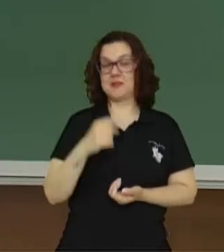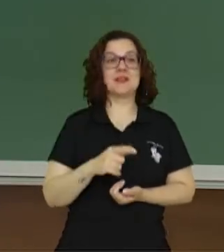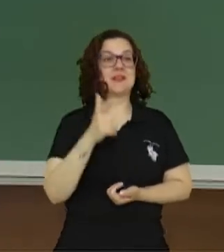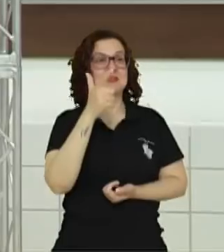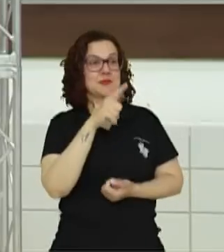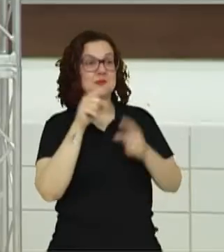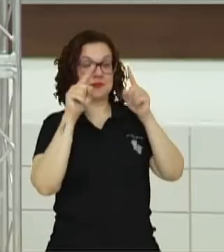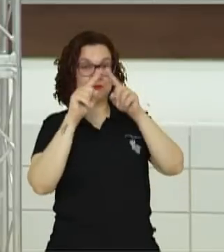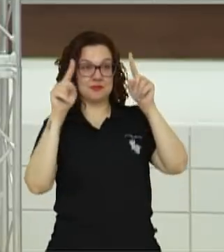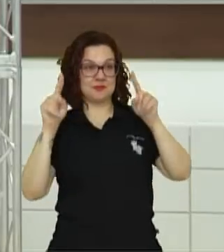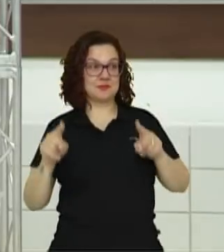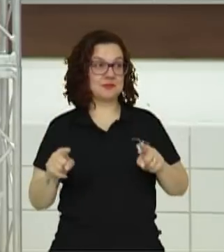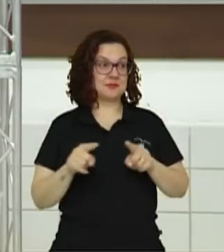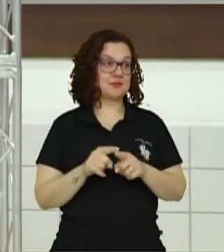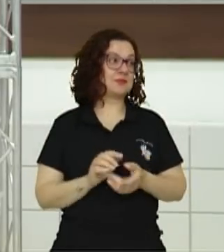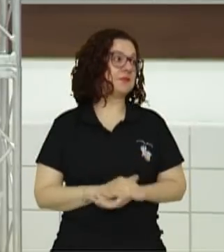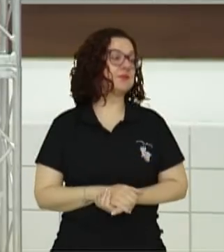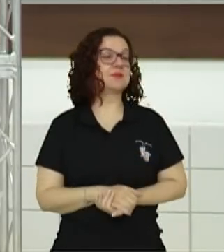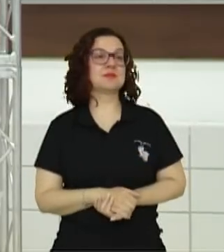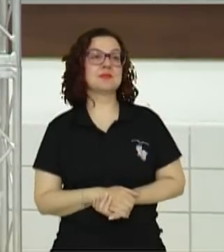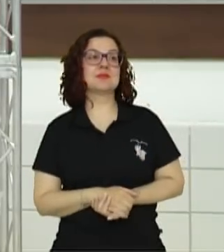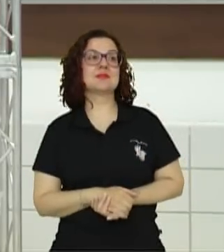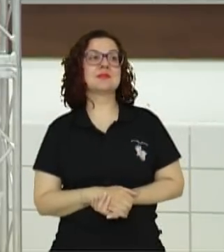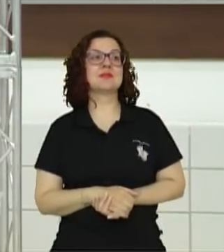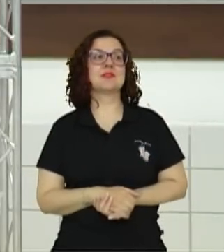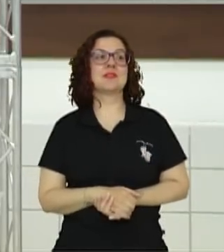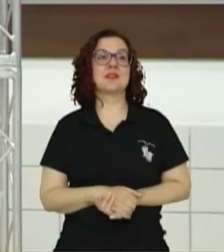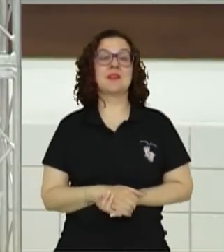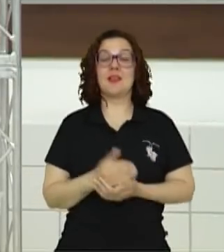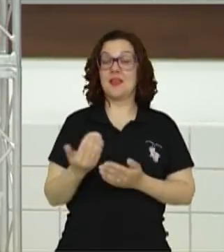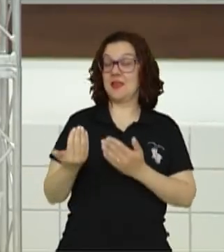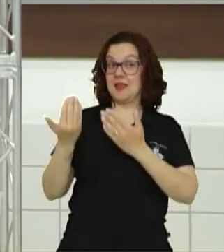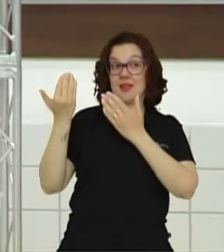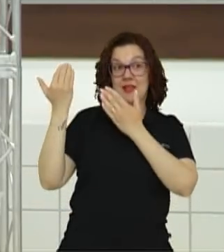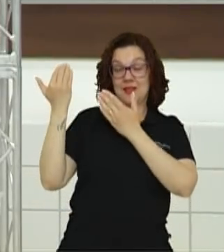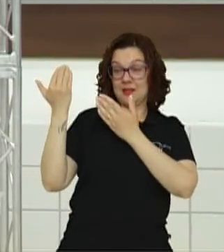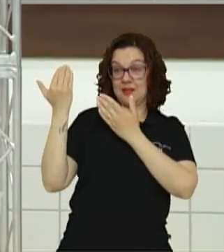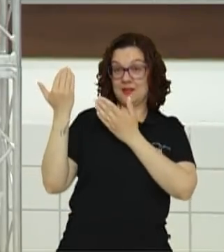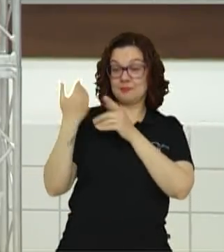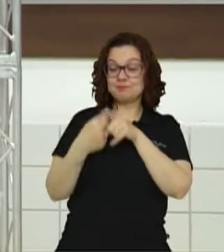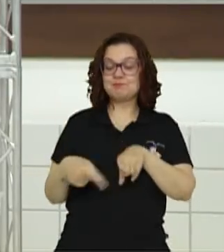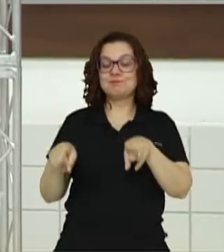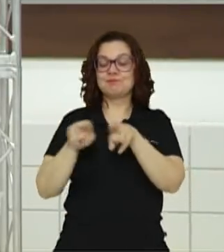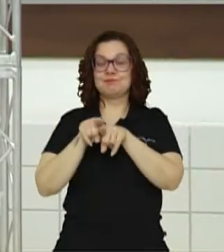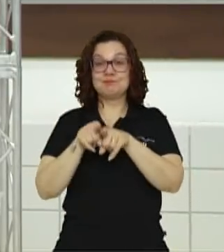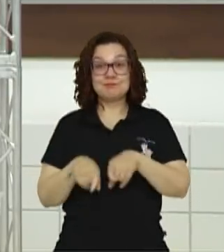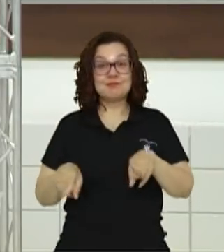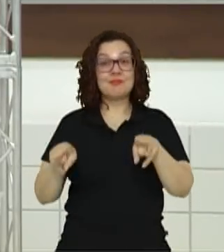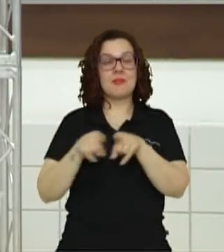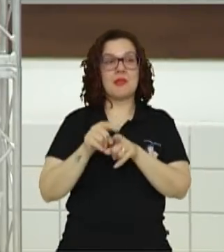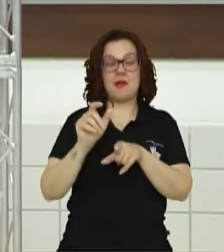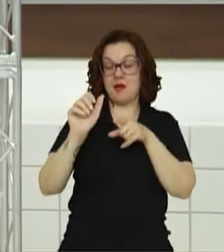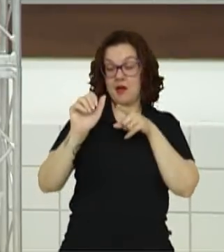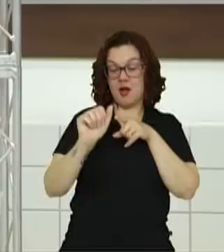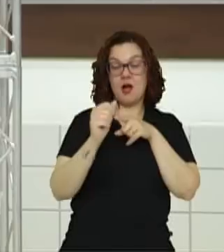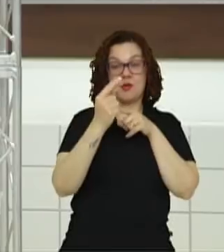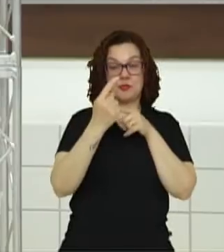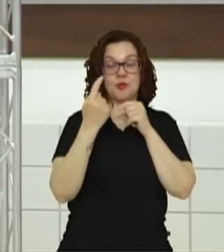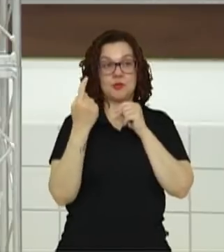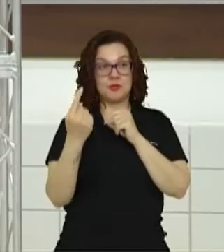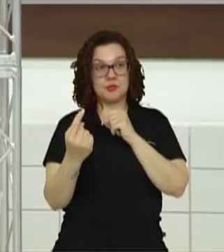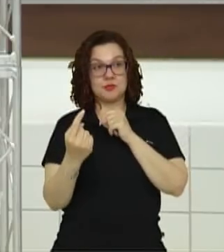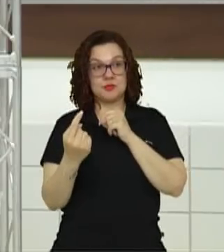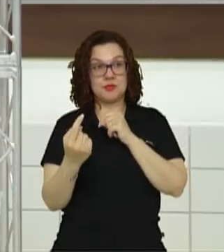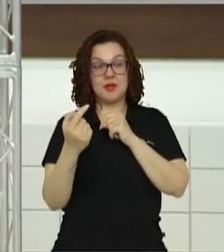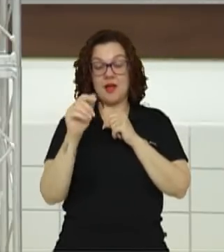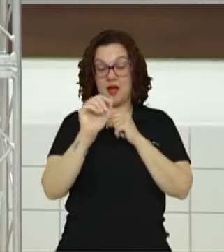quadro esse primeiro. Vamos lá. Está aqui uma lei de recorrência. O meu A1 é igual a 1 e o